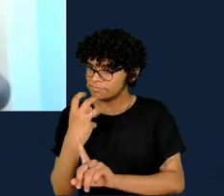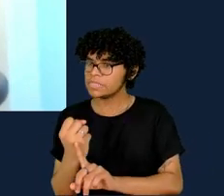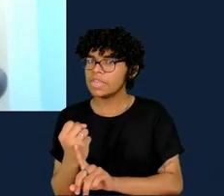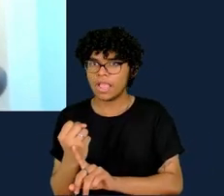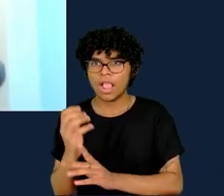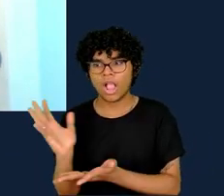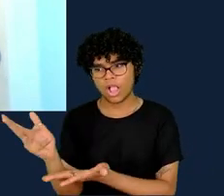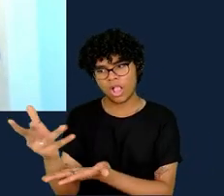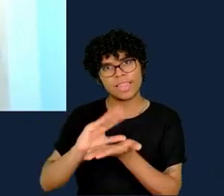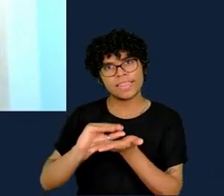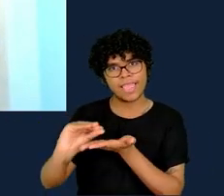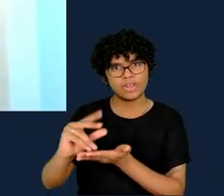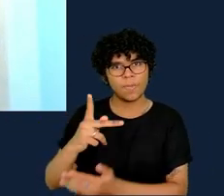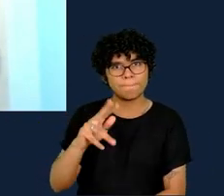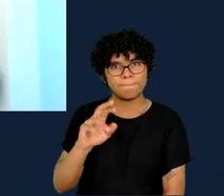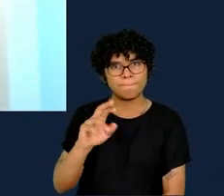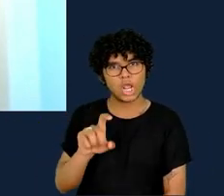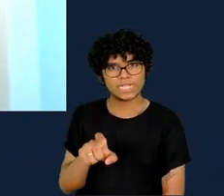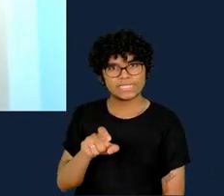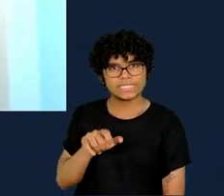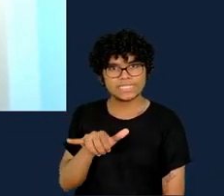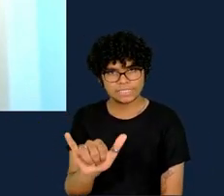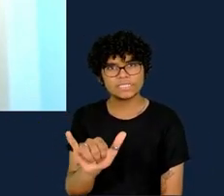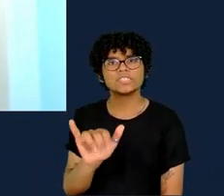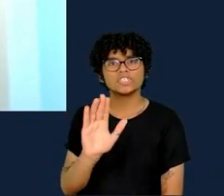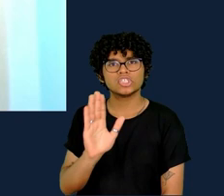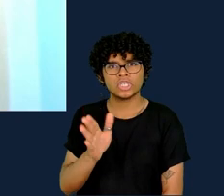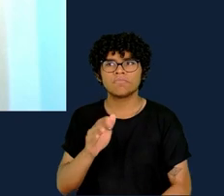estão por aí, porque talvez a gente não conheça, mas